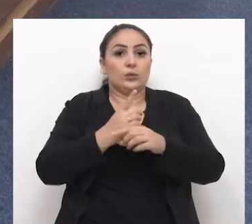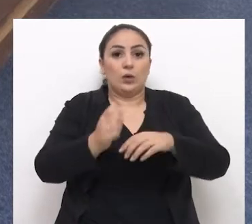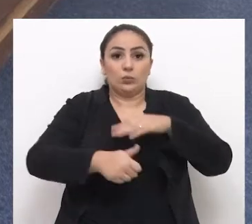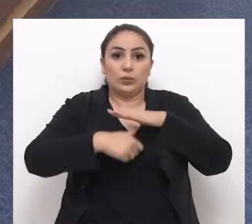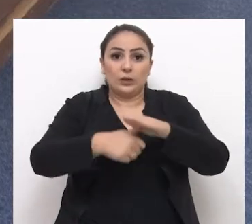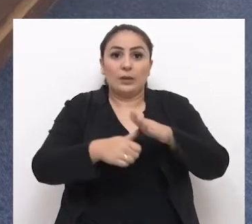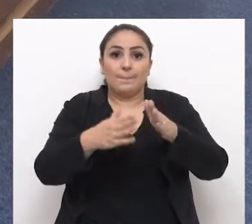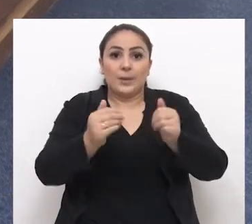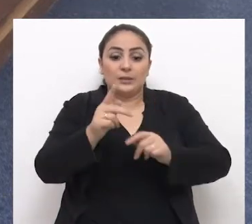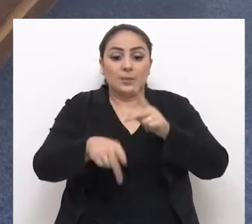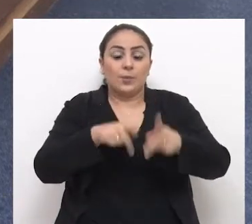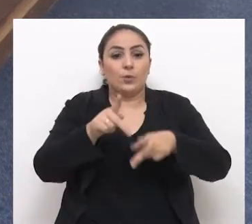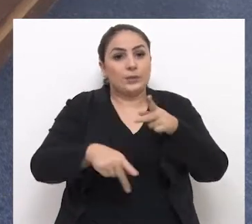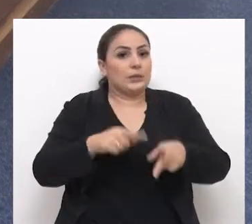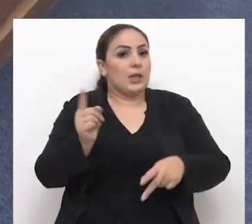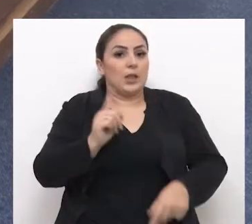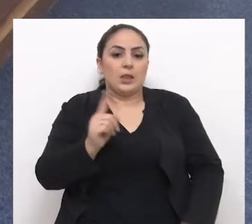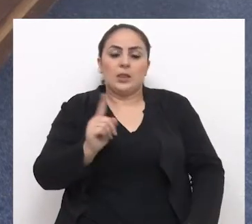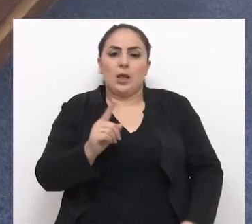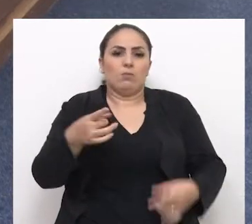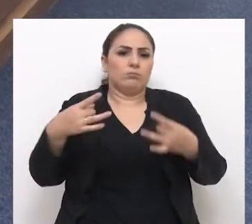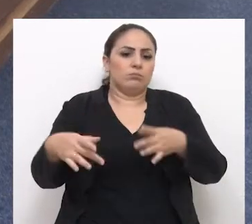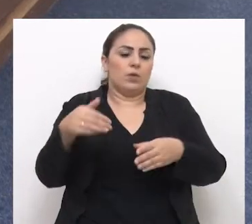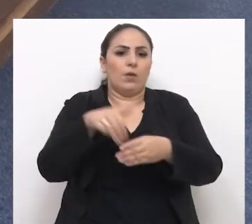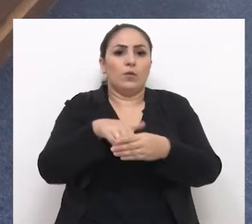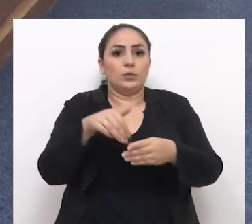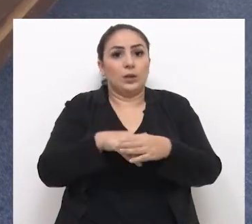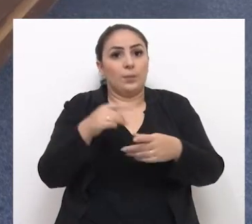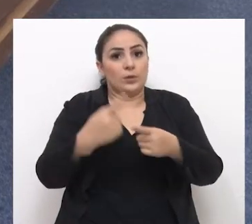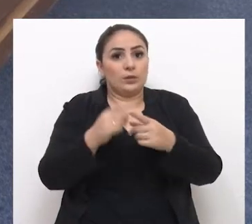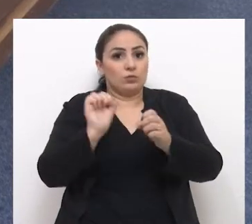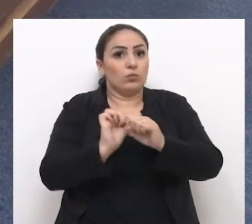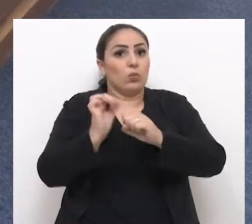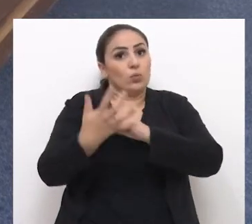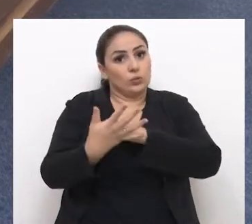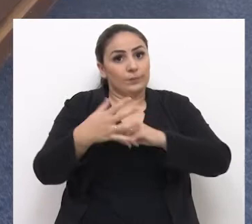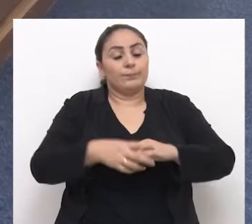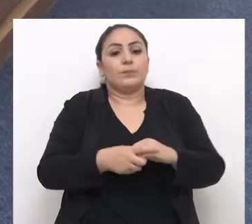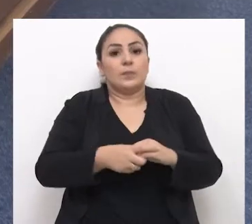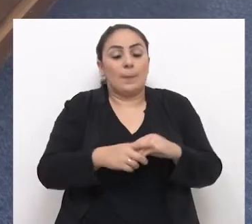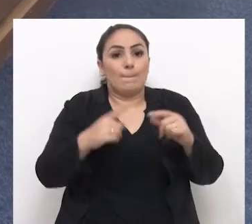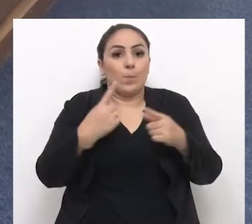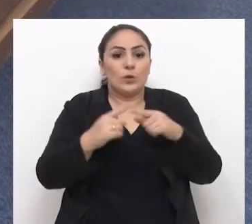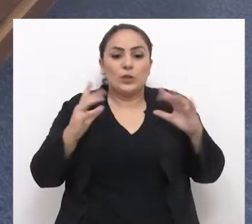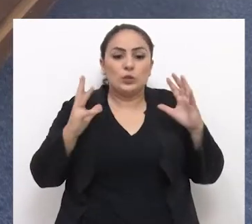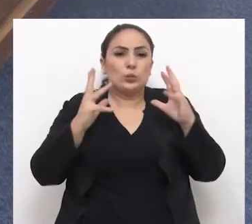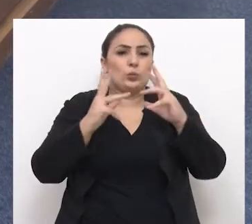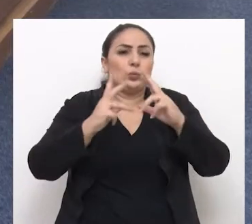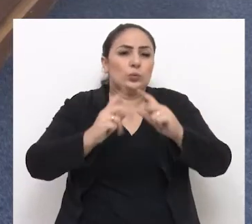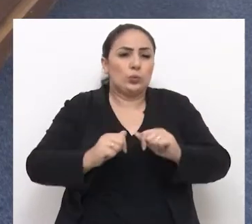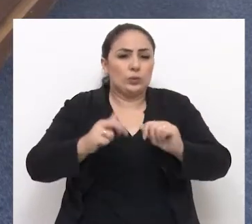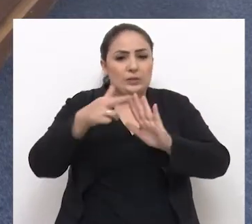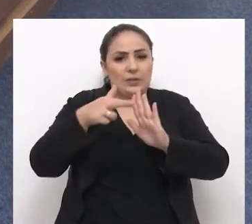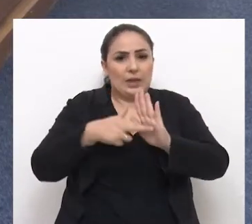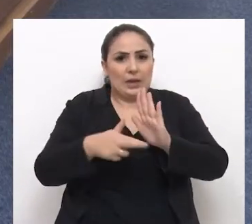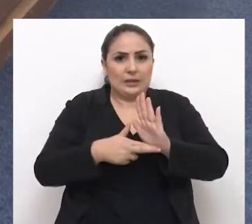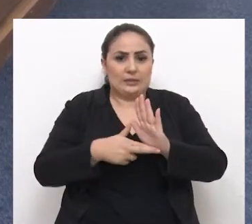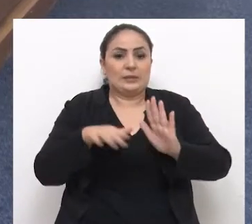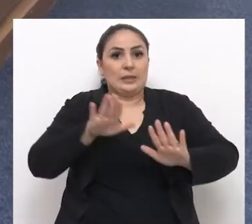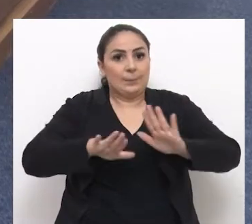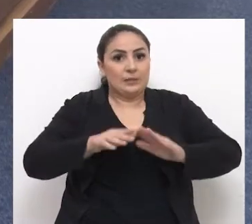As autoridades pedem que a população não deixe de votar por causa do coronavírus, já que todas as